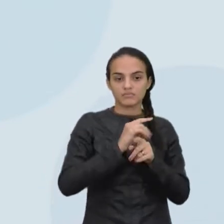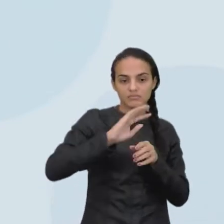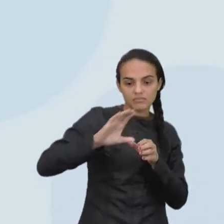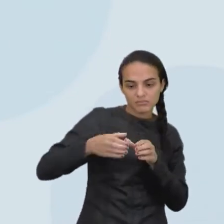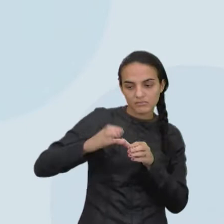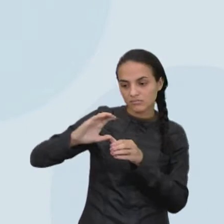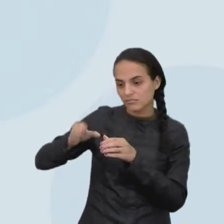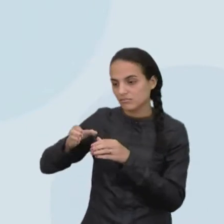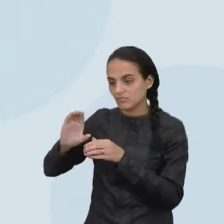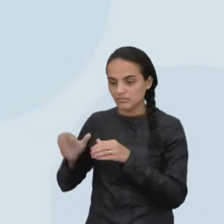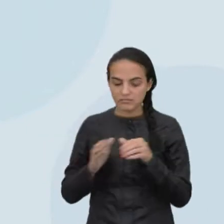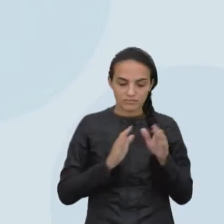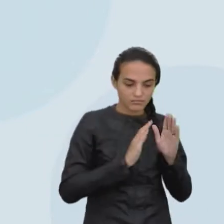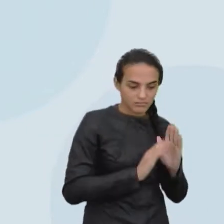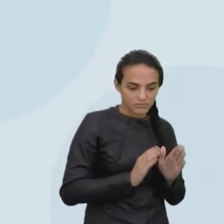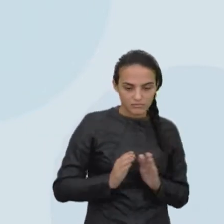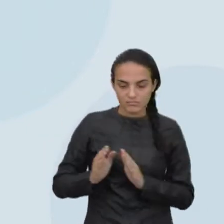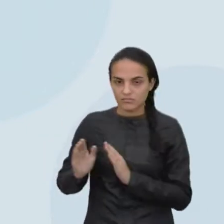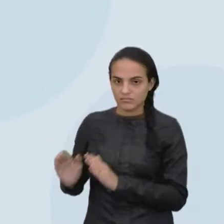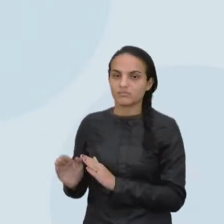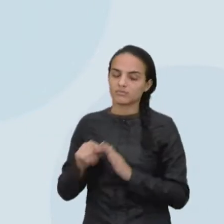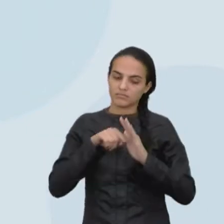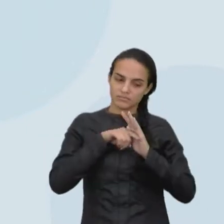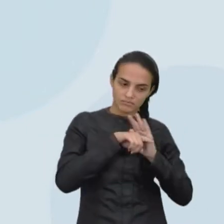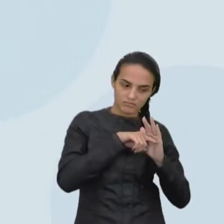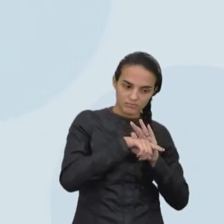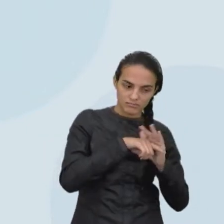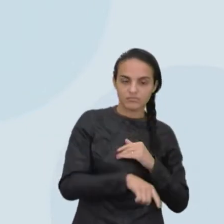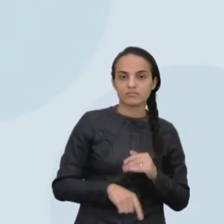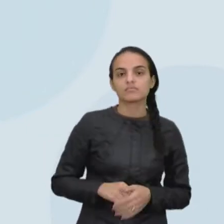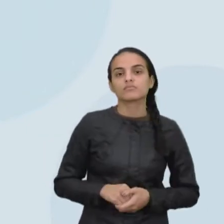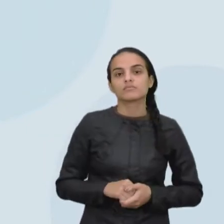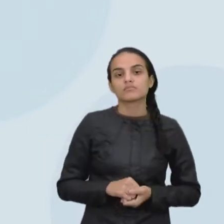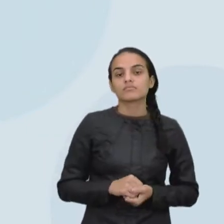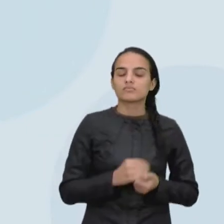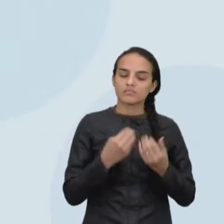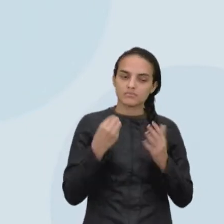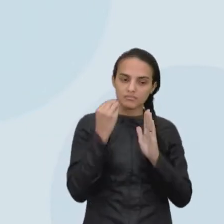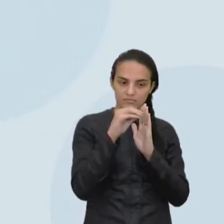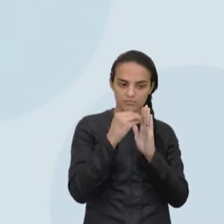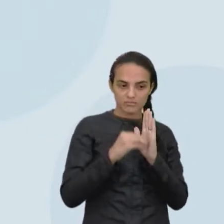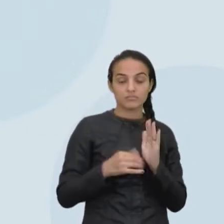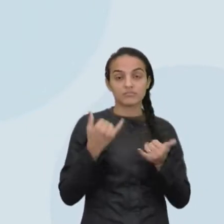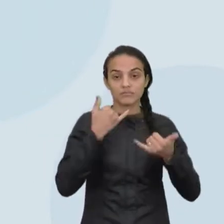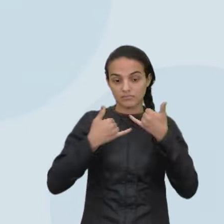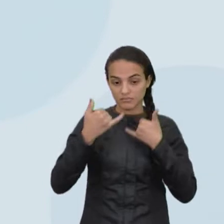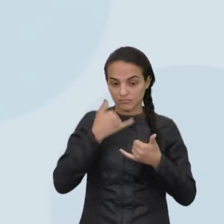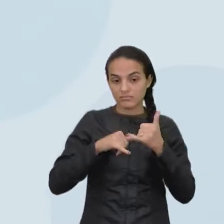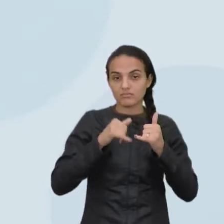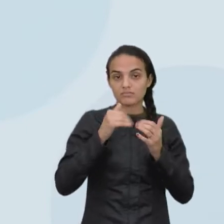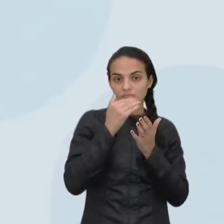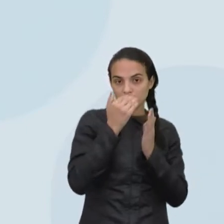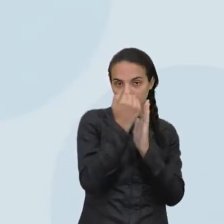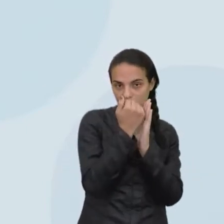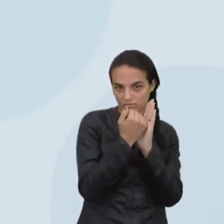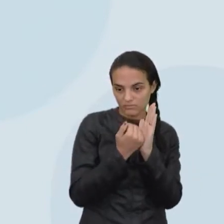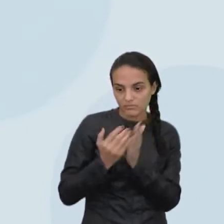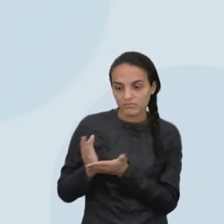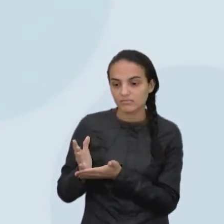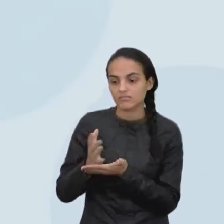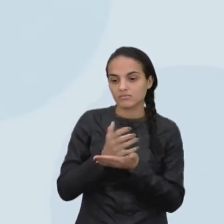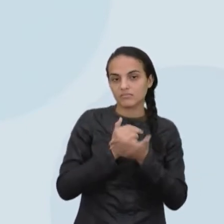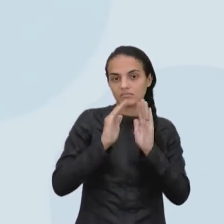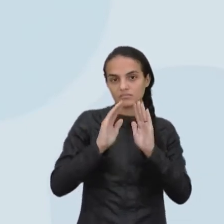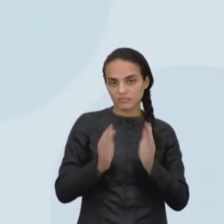agrupa, organiza, analisa e infere sobre informações, que são os dados, coletados,